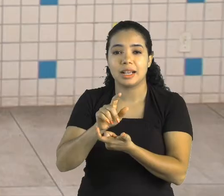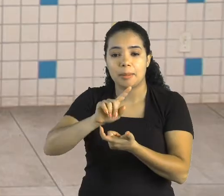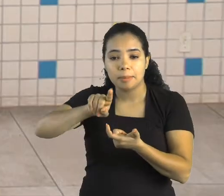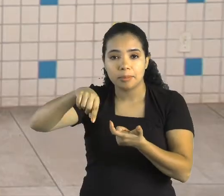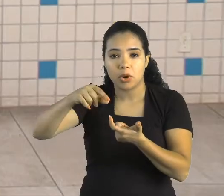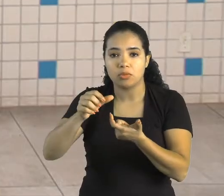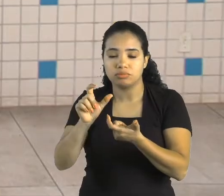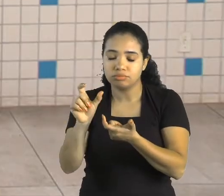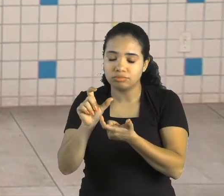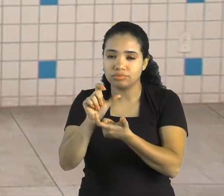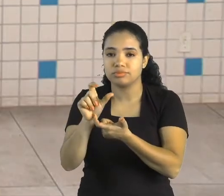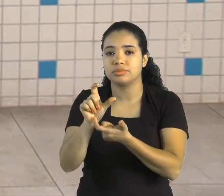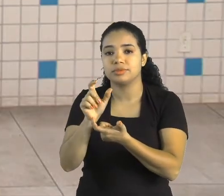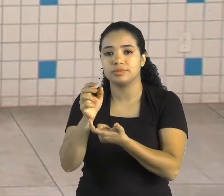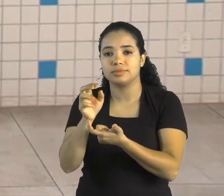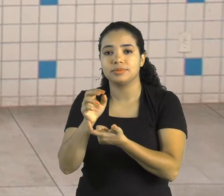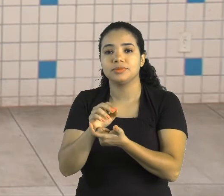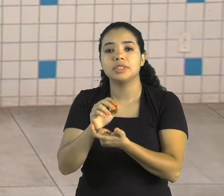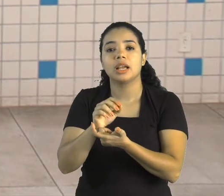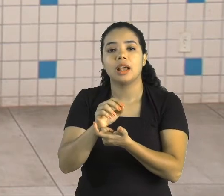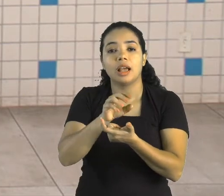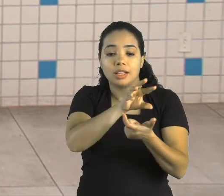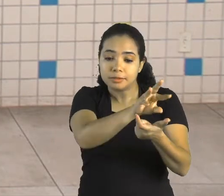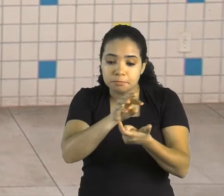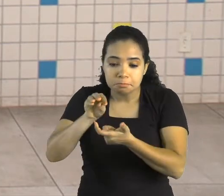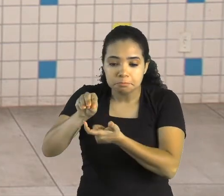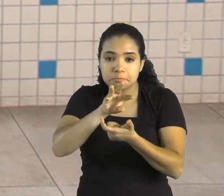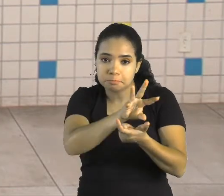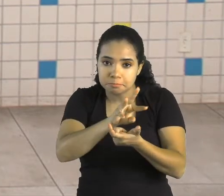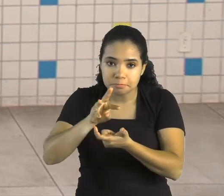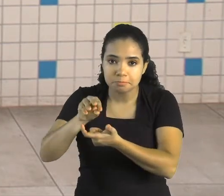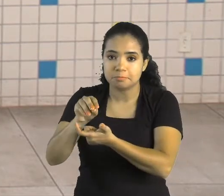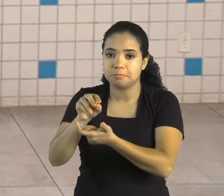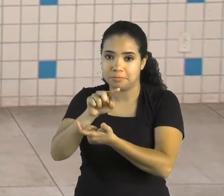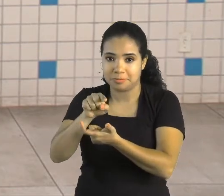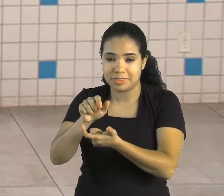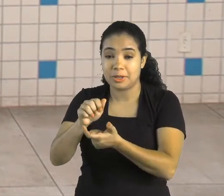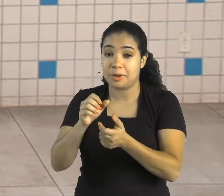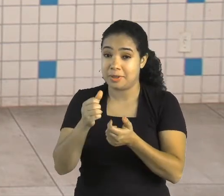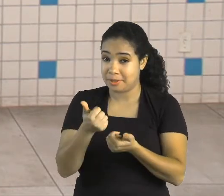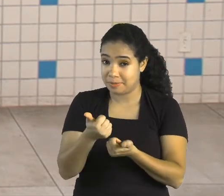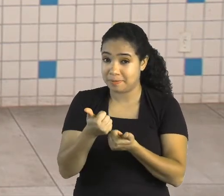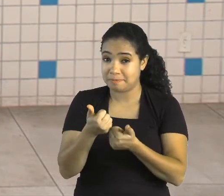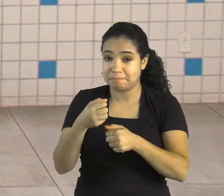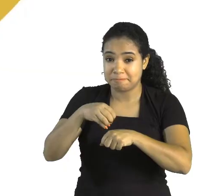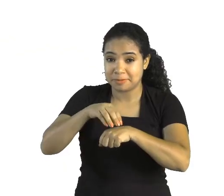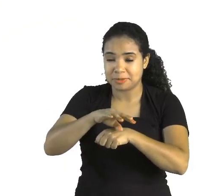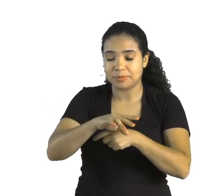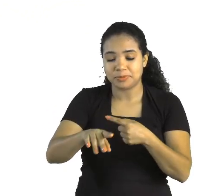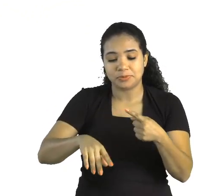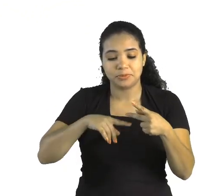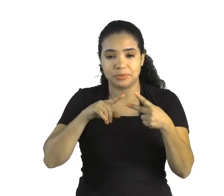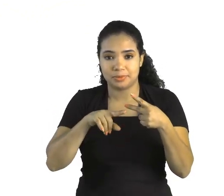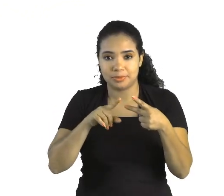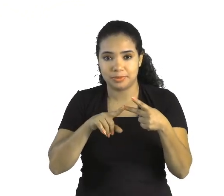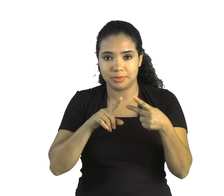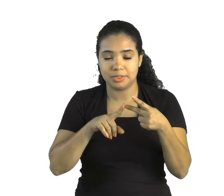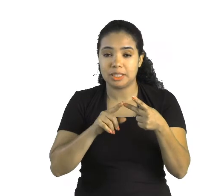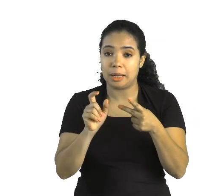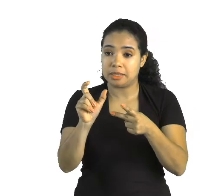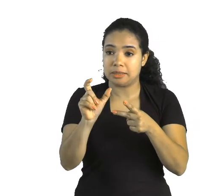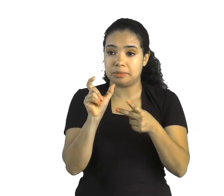as secundárias, também vão ser escritas com a letra Z. Primeira dica. E a segunda? Nas